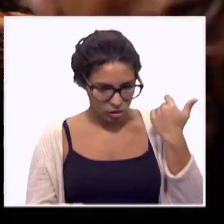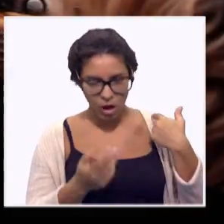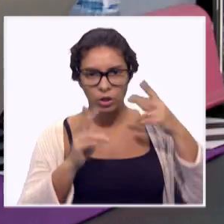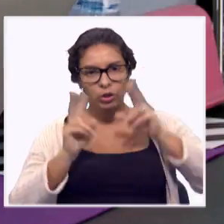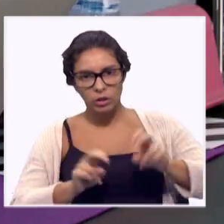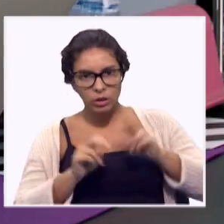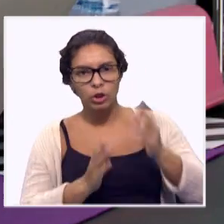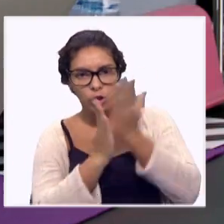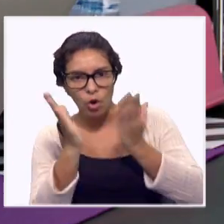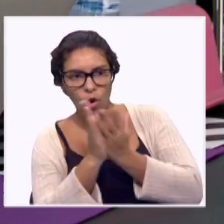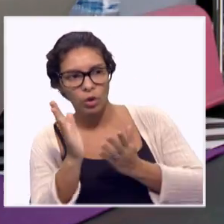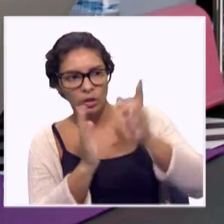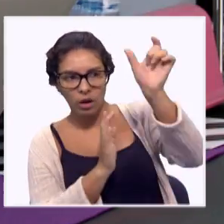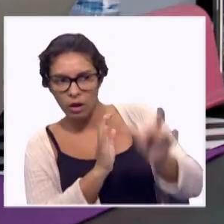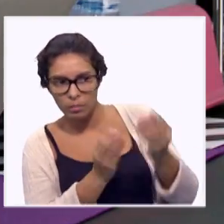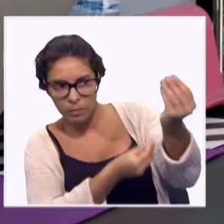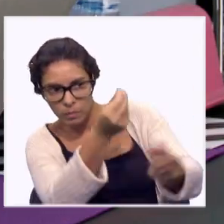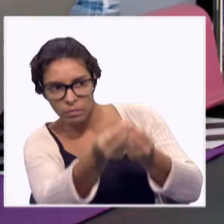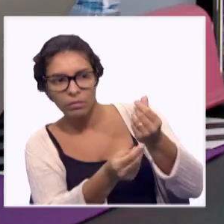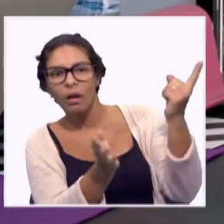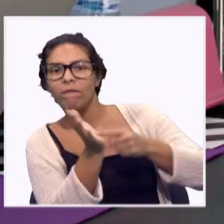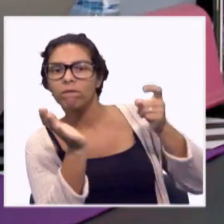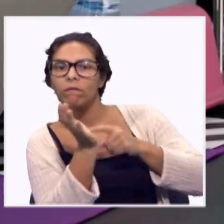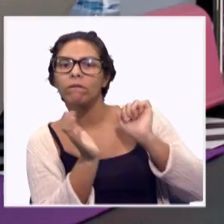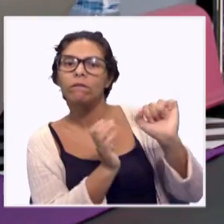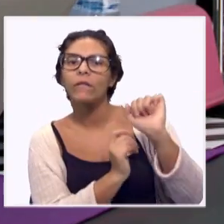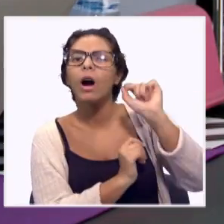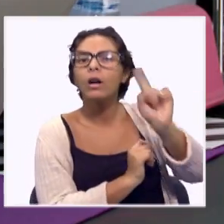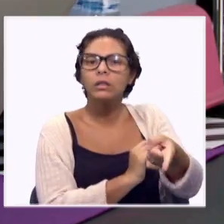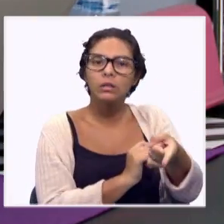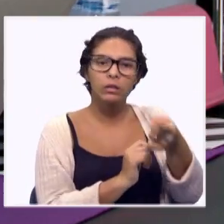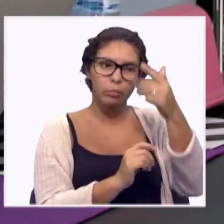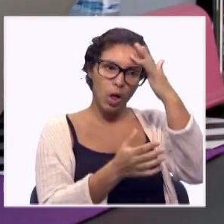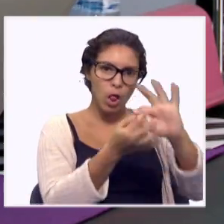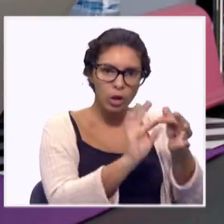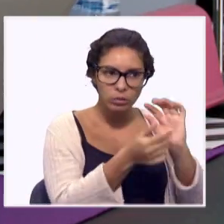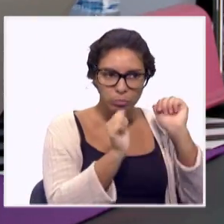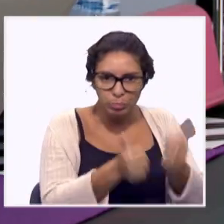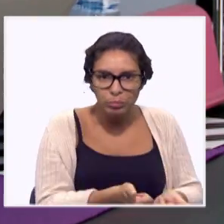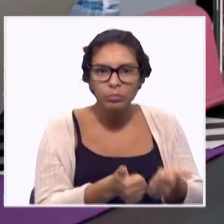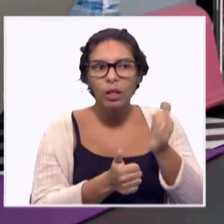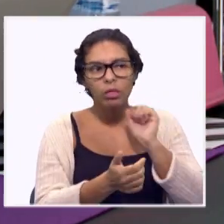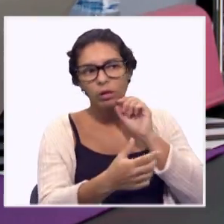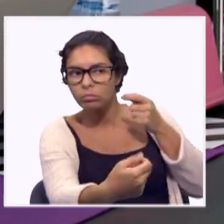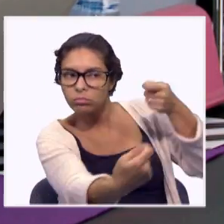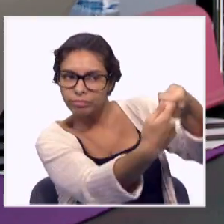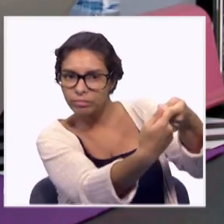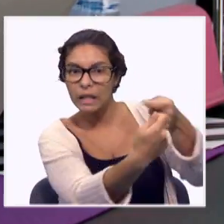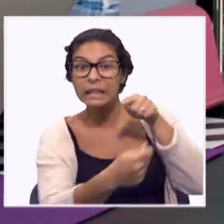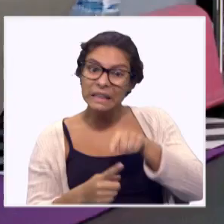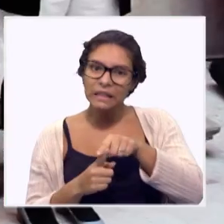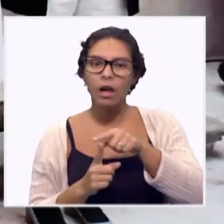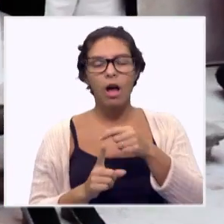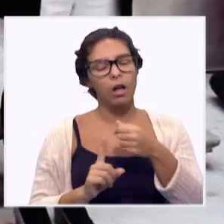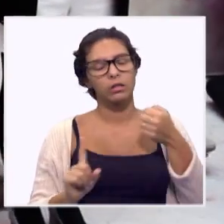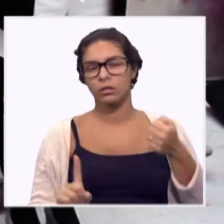tentar perceber muito bem quais são as suas necessidades, o que é que efetivamente faz sentido para o cliente, e é aí